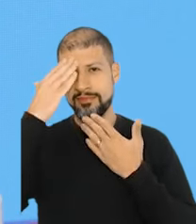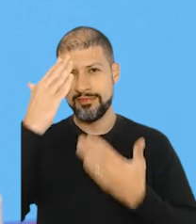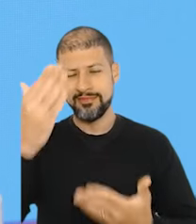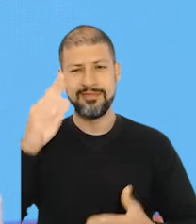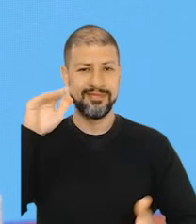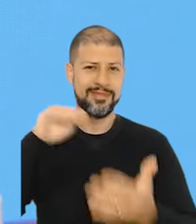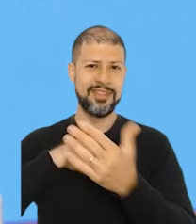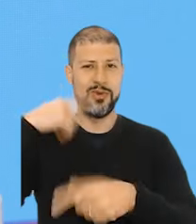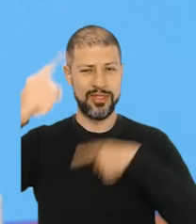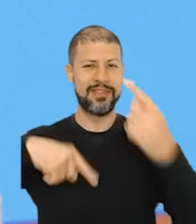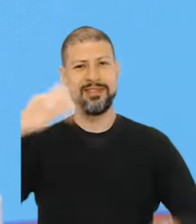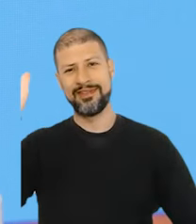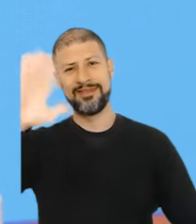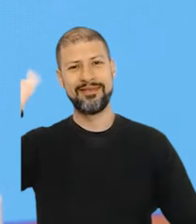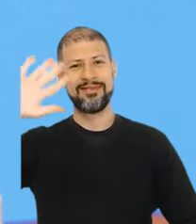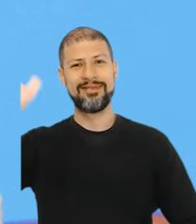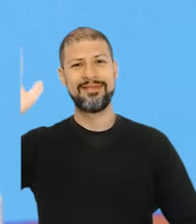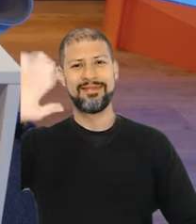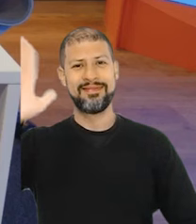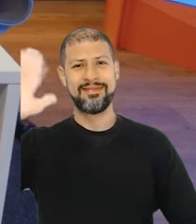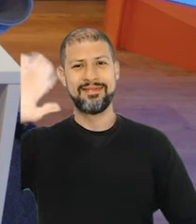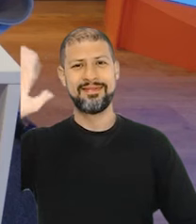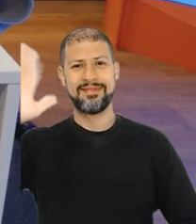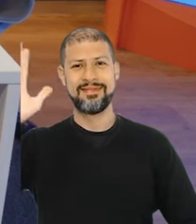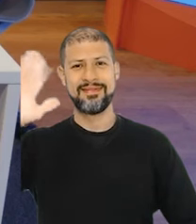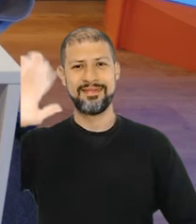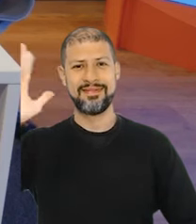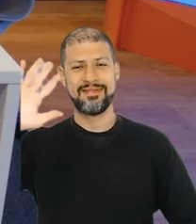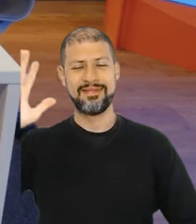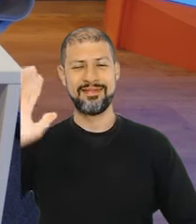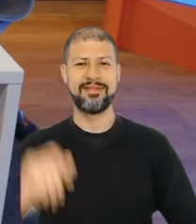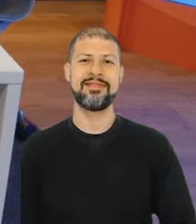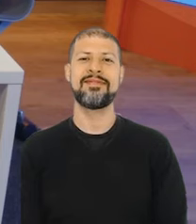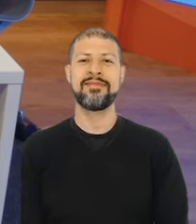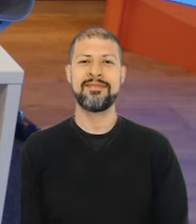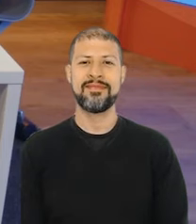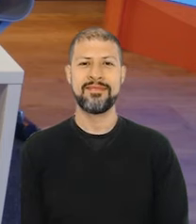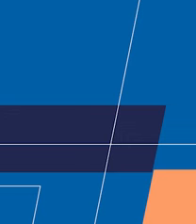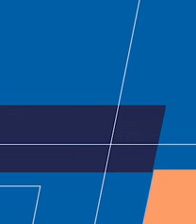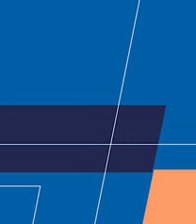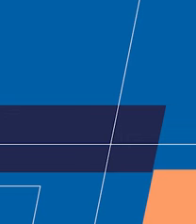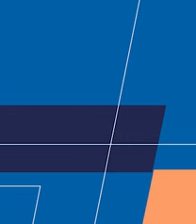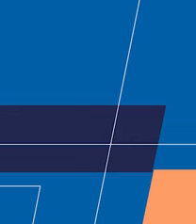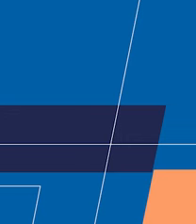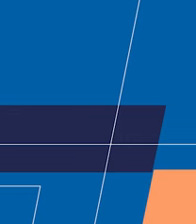tá bem muito obrigado e até a próxima tau tchau tchau tchau obrigado